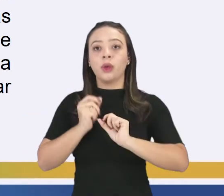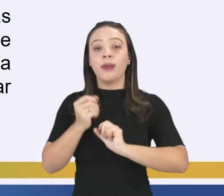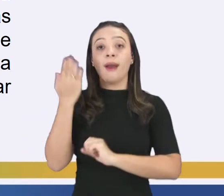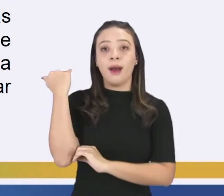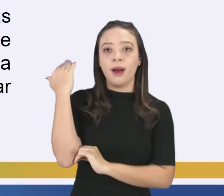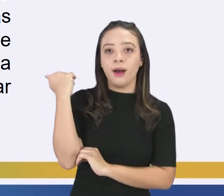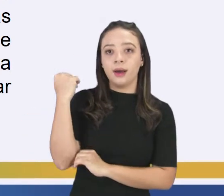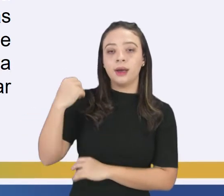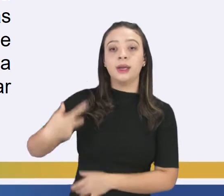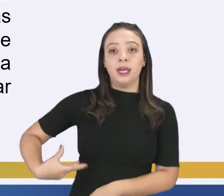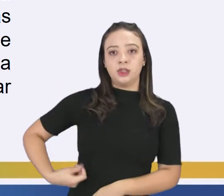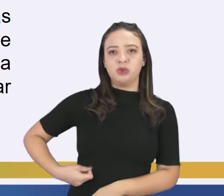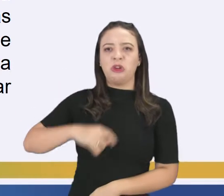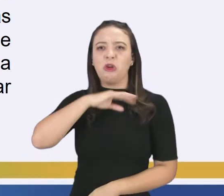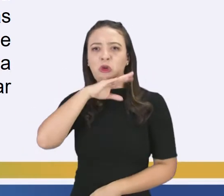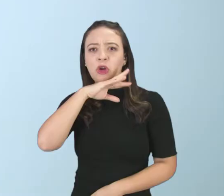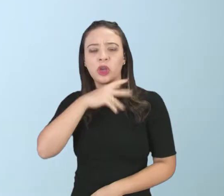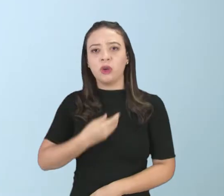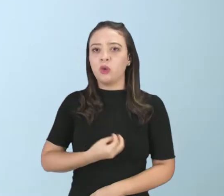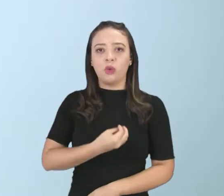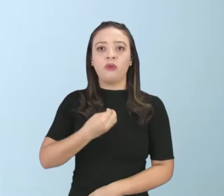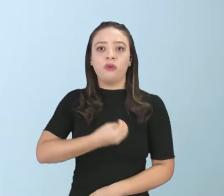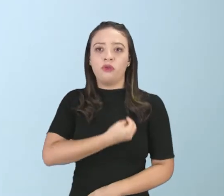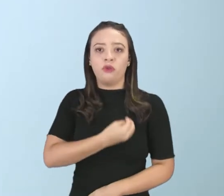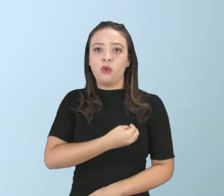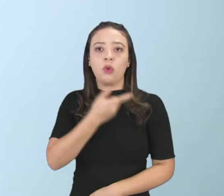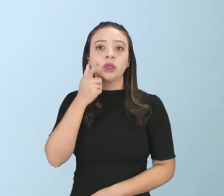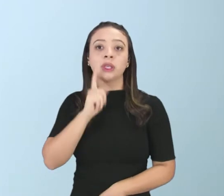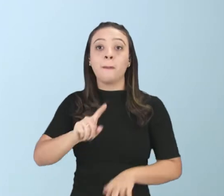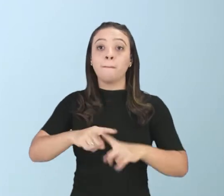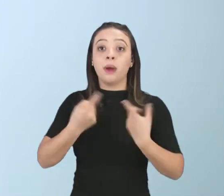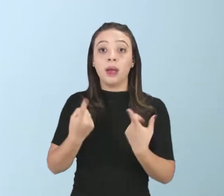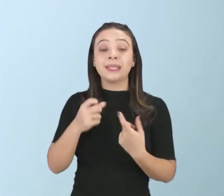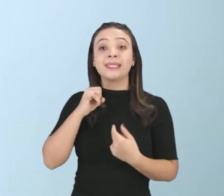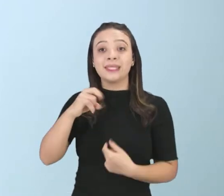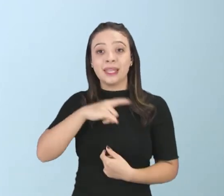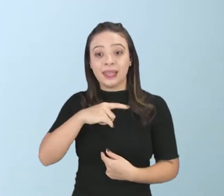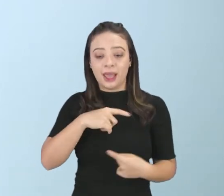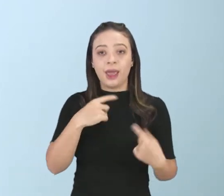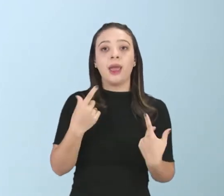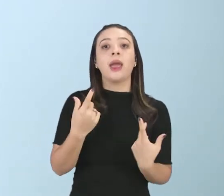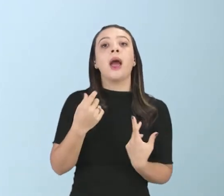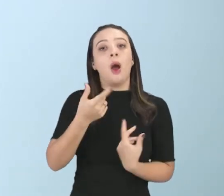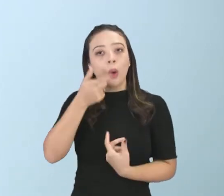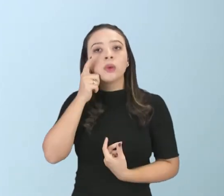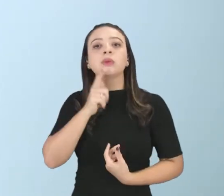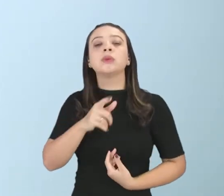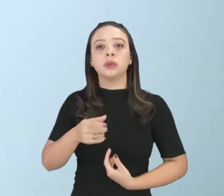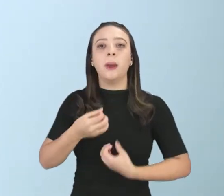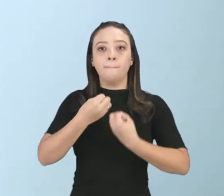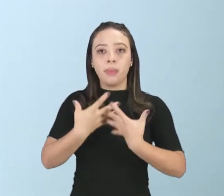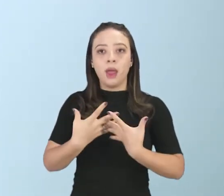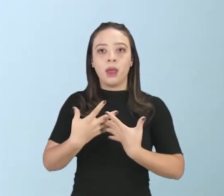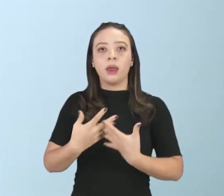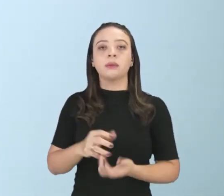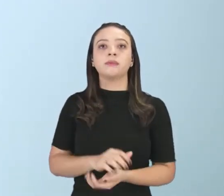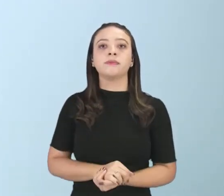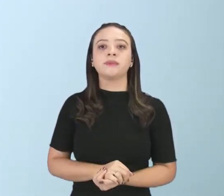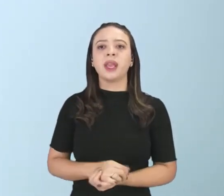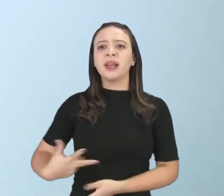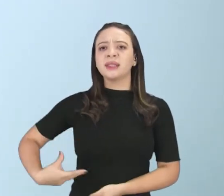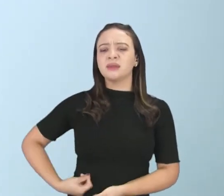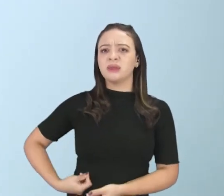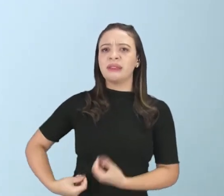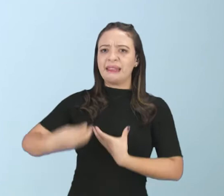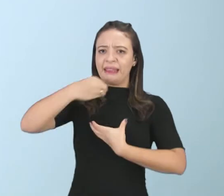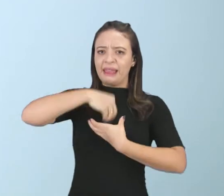e a glicose baixa no sangue. Vamos lá. É a insulina que leva a glicose para dentro da célula? Não, não é a